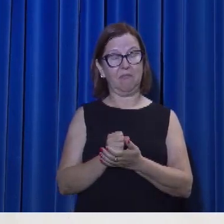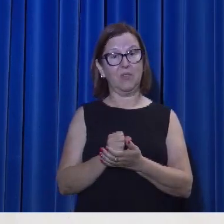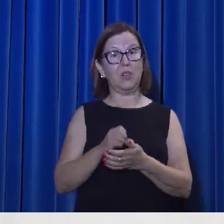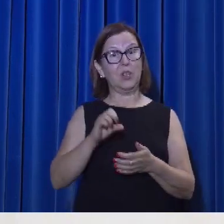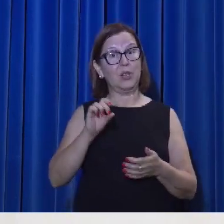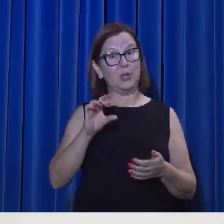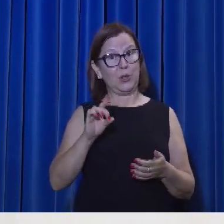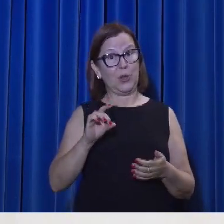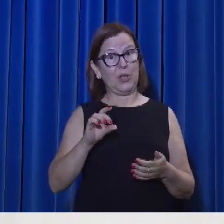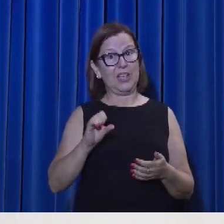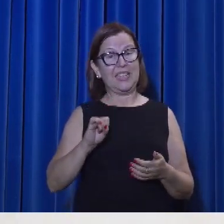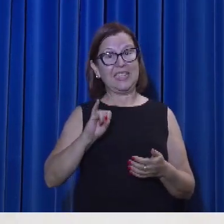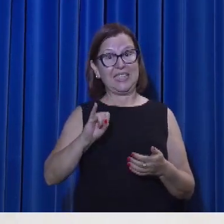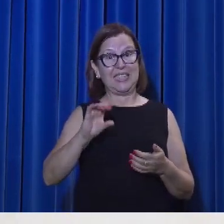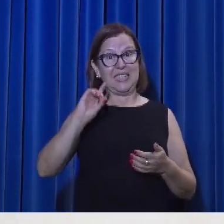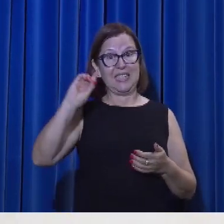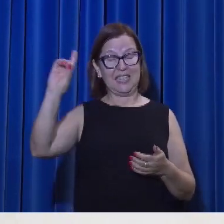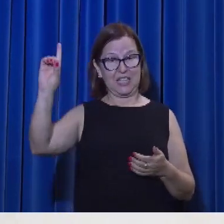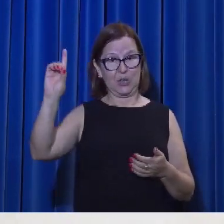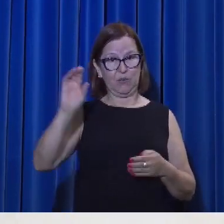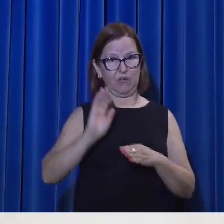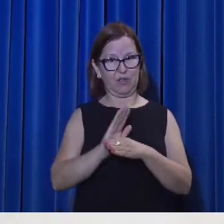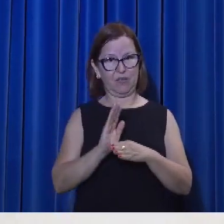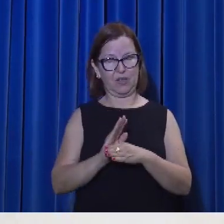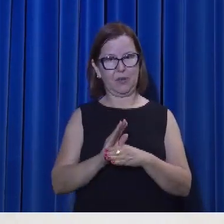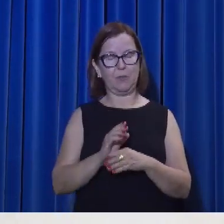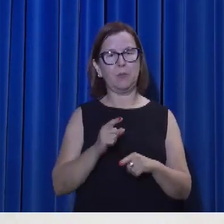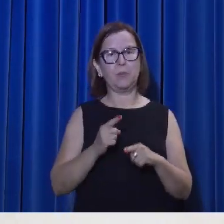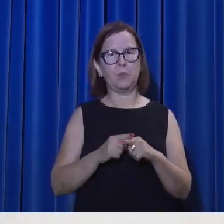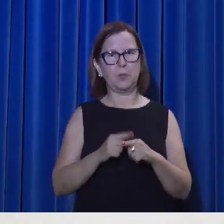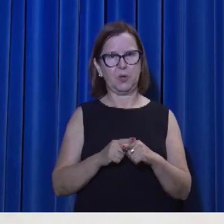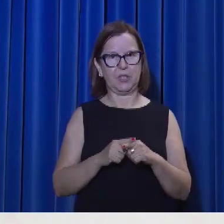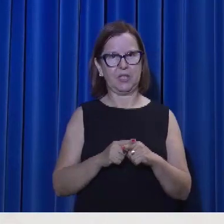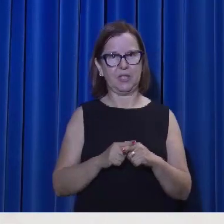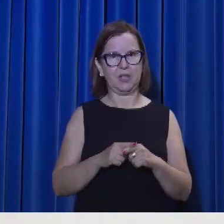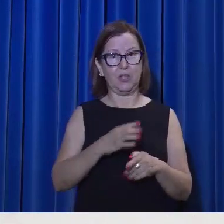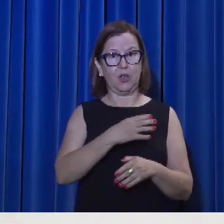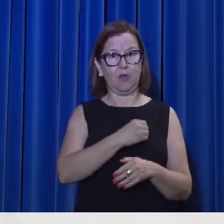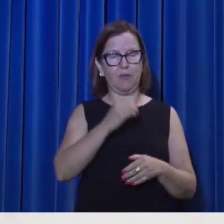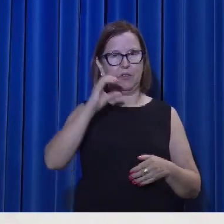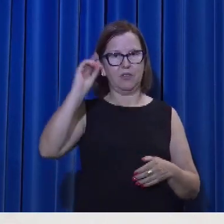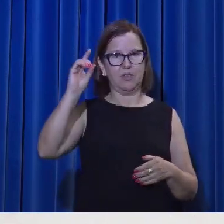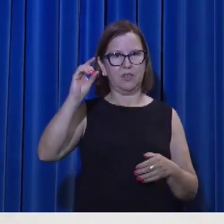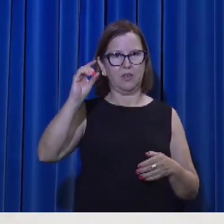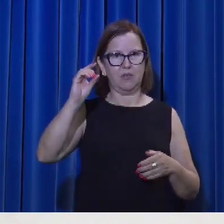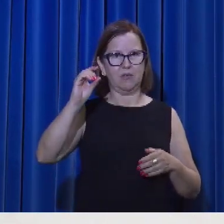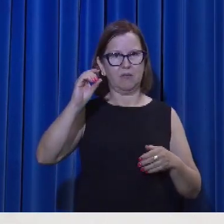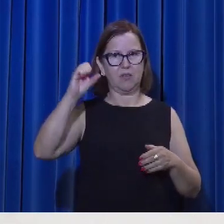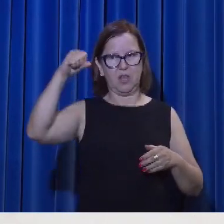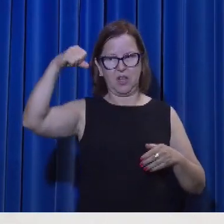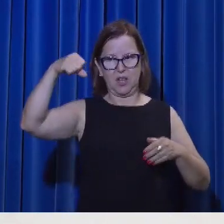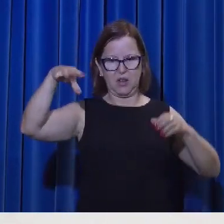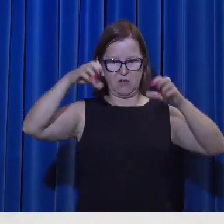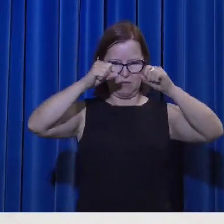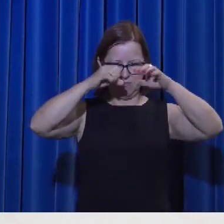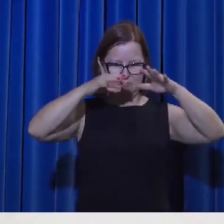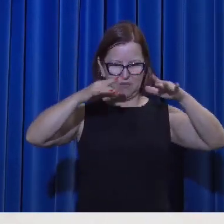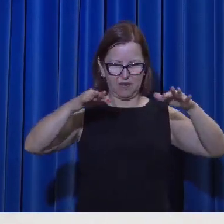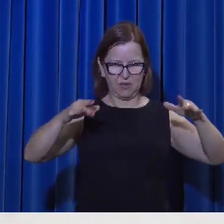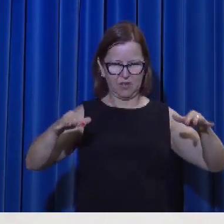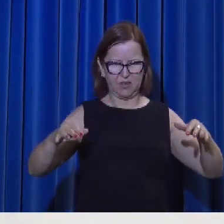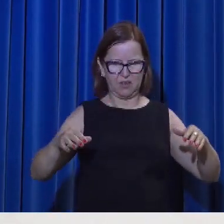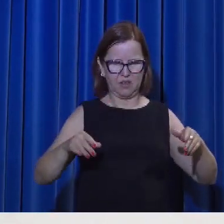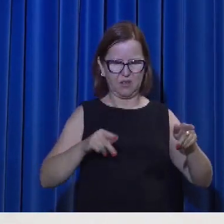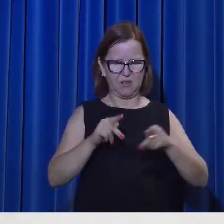nova ajuda. Pois embora o Filho de Deus derrame a sua luz sobre eles, eles são tão estúpidos que